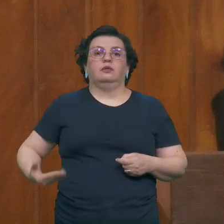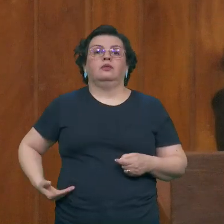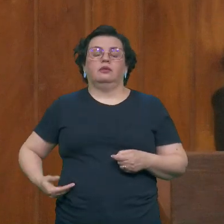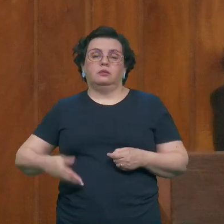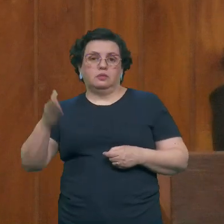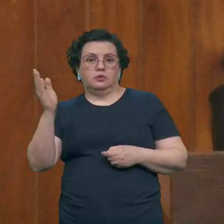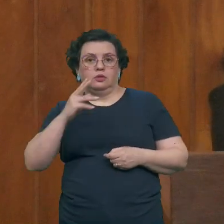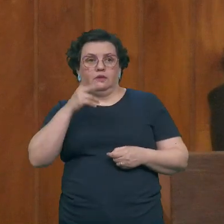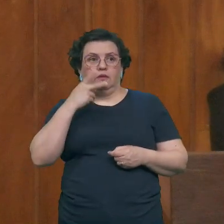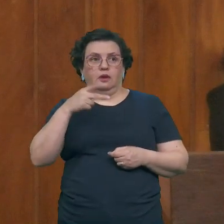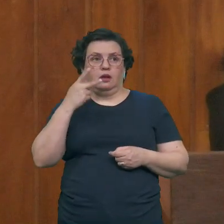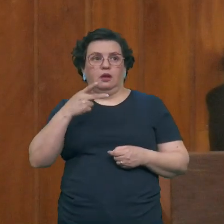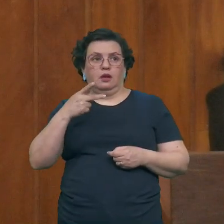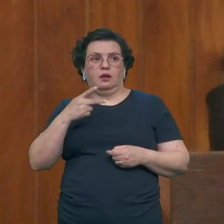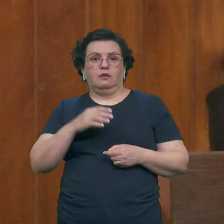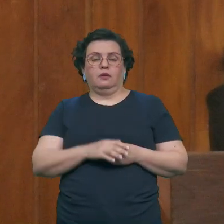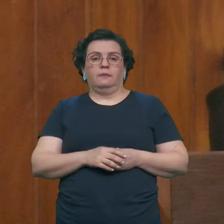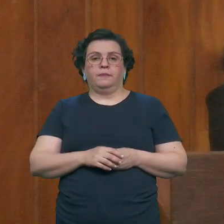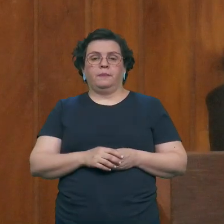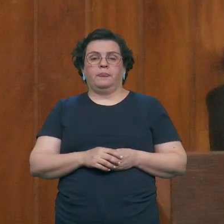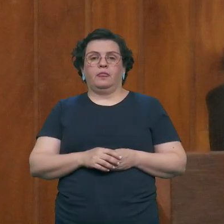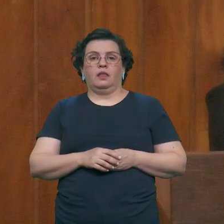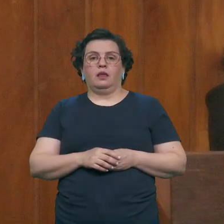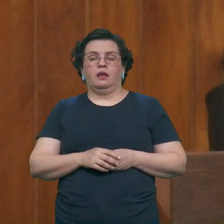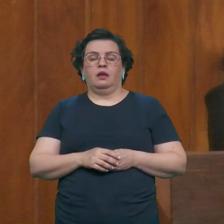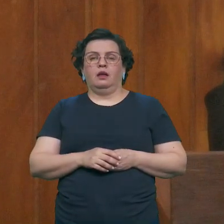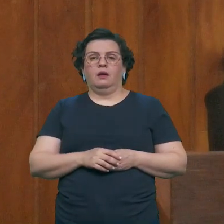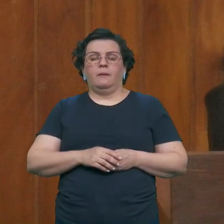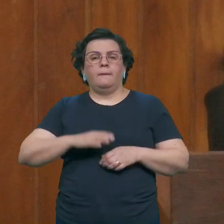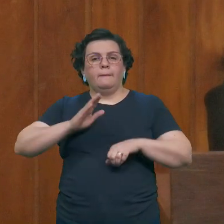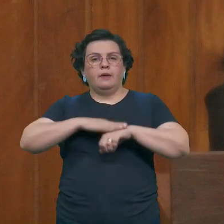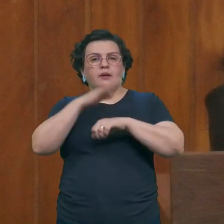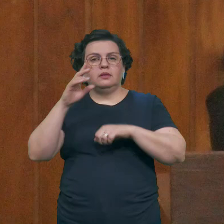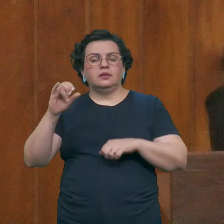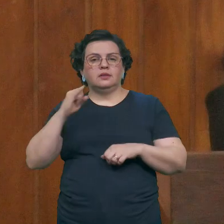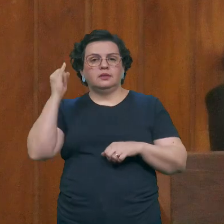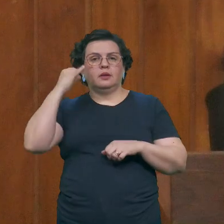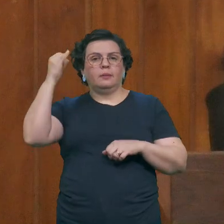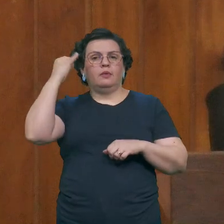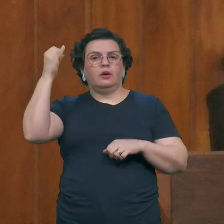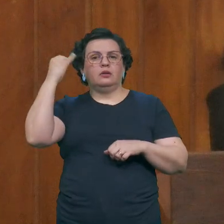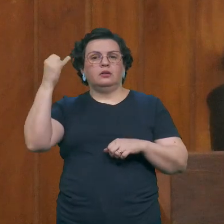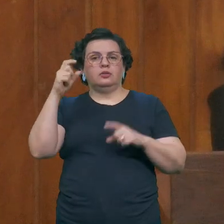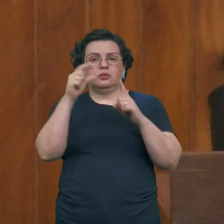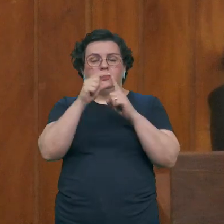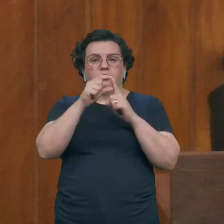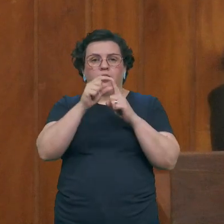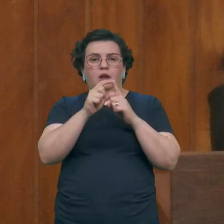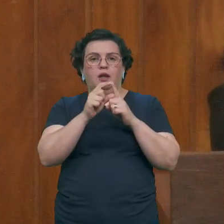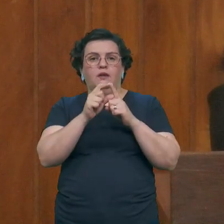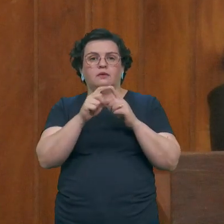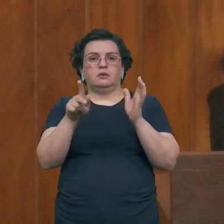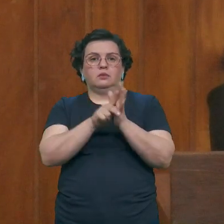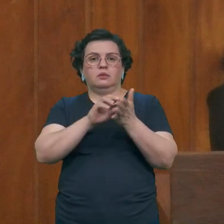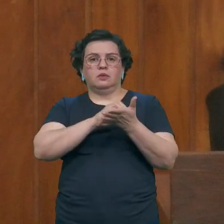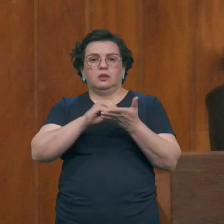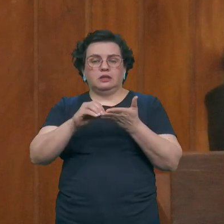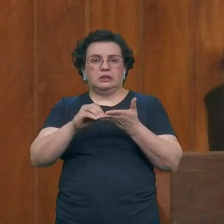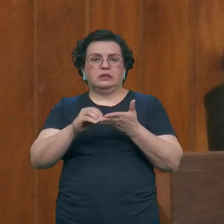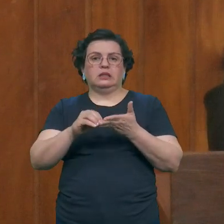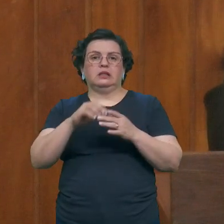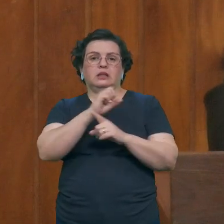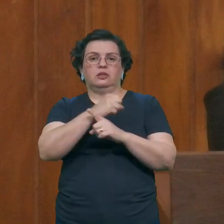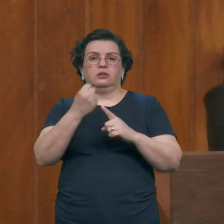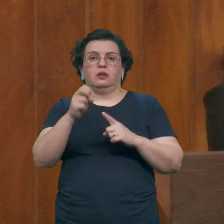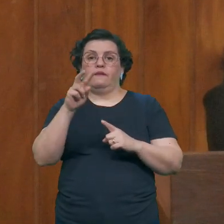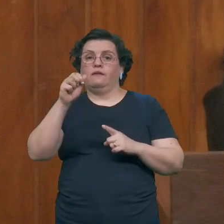alto da homenagem, as palavras pela vereadora Vânia Ramos, já foi de tocar no coração de cada um, partindo